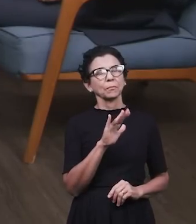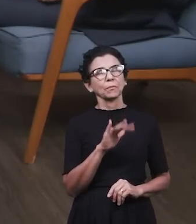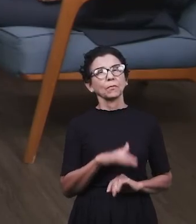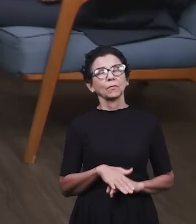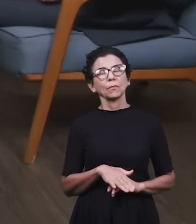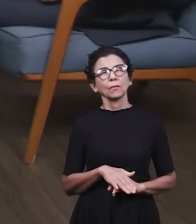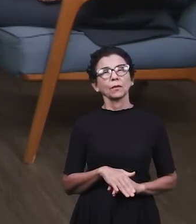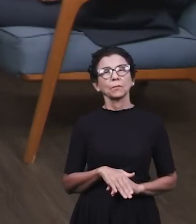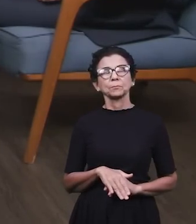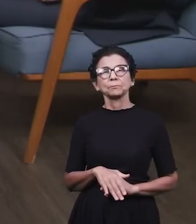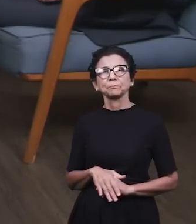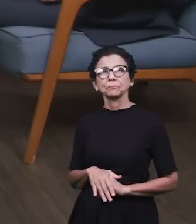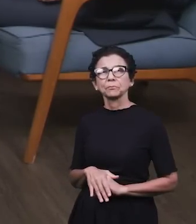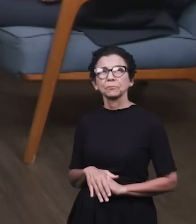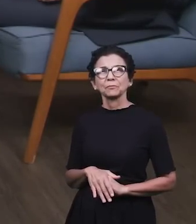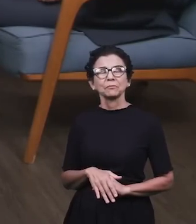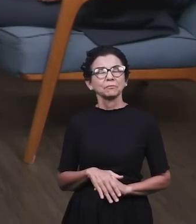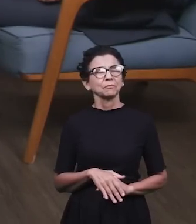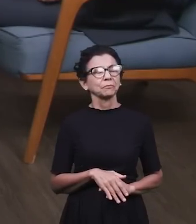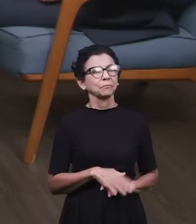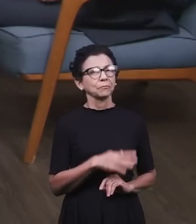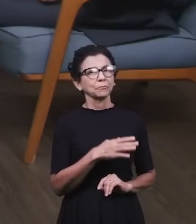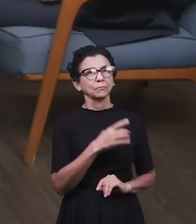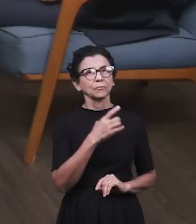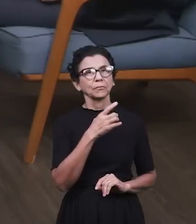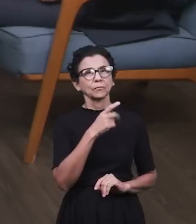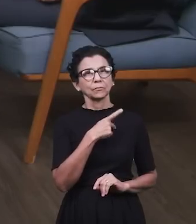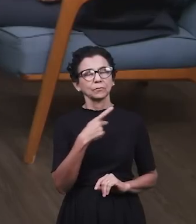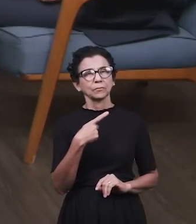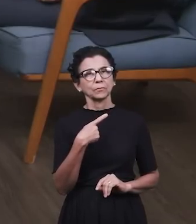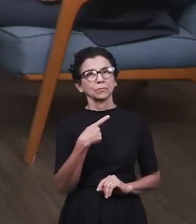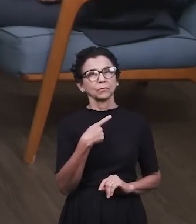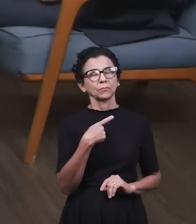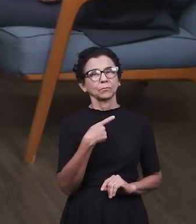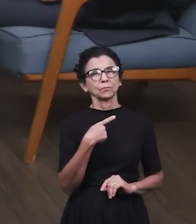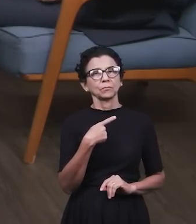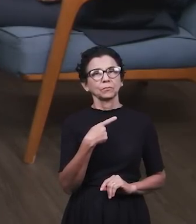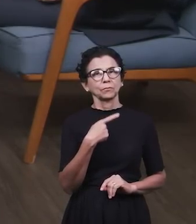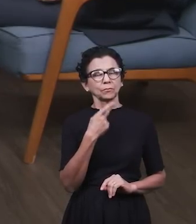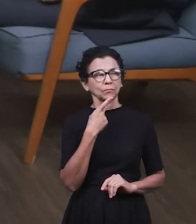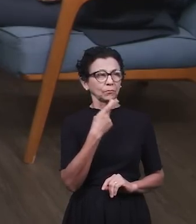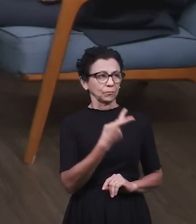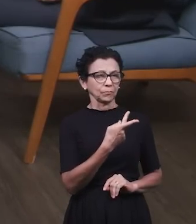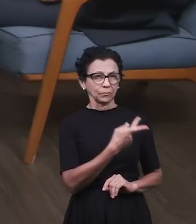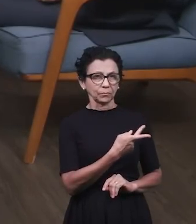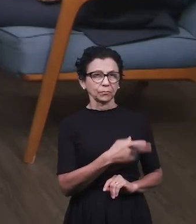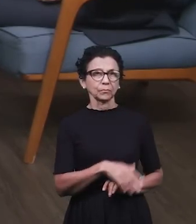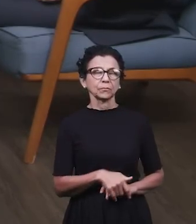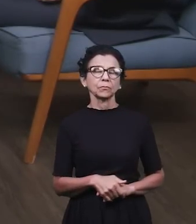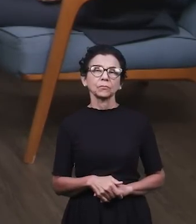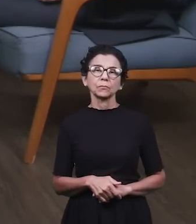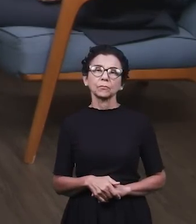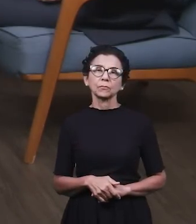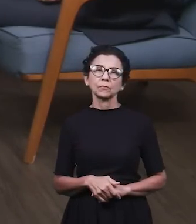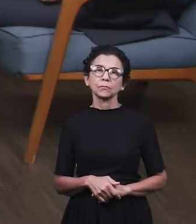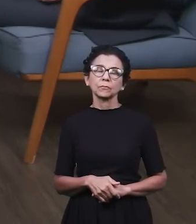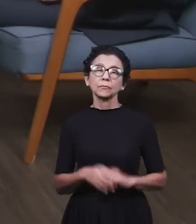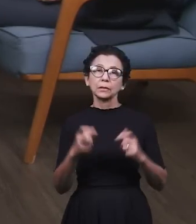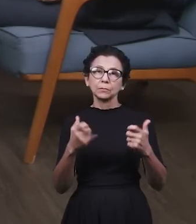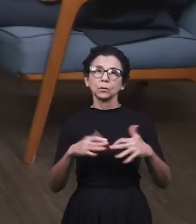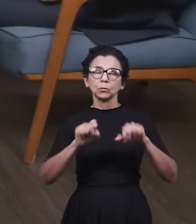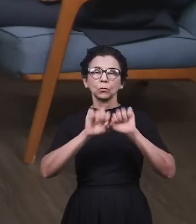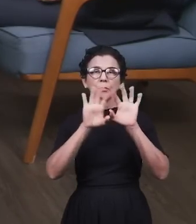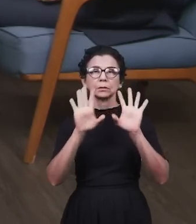abordagem que Daniel fez é esclarecedora, né, para aquele que está nos assistindo, que eventualmente não